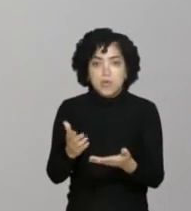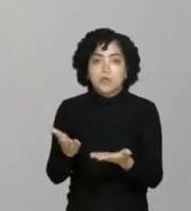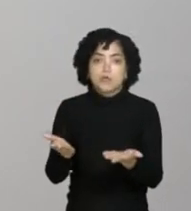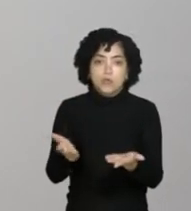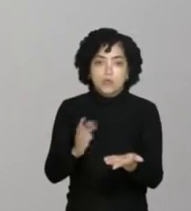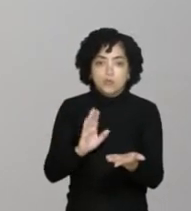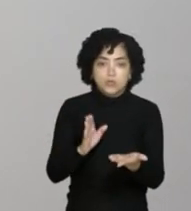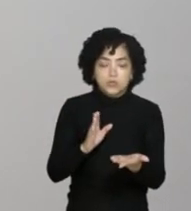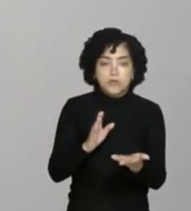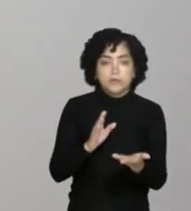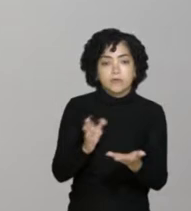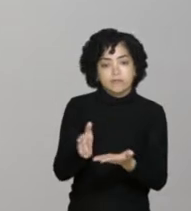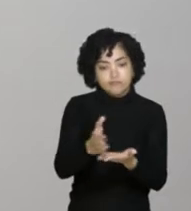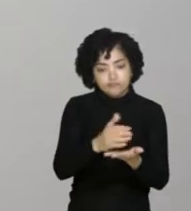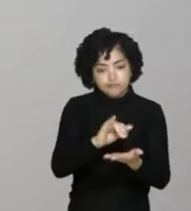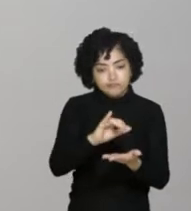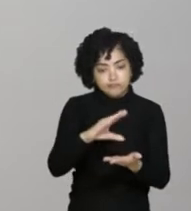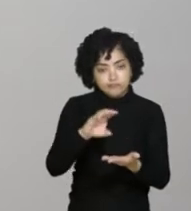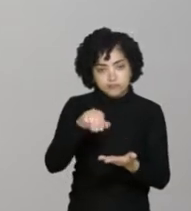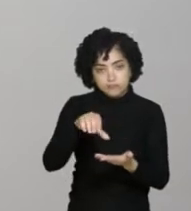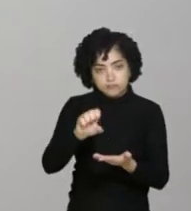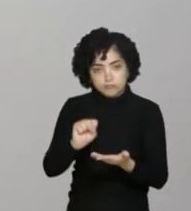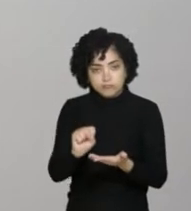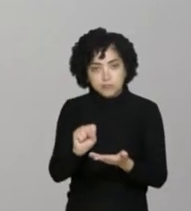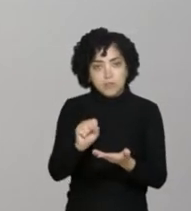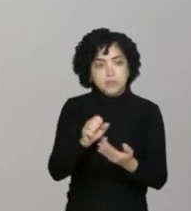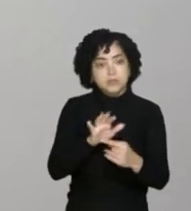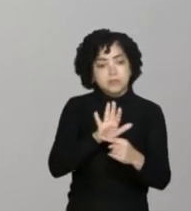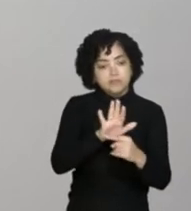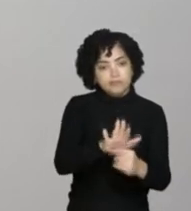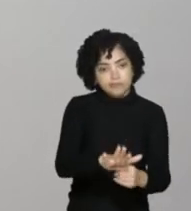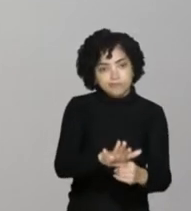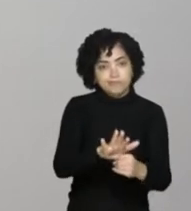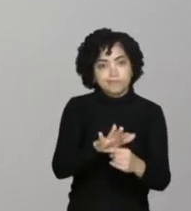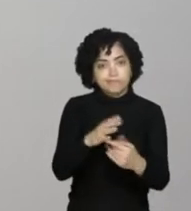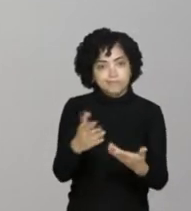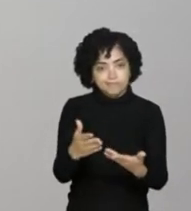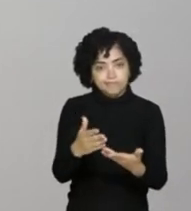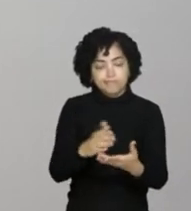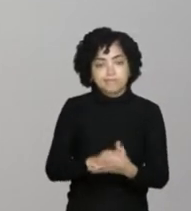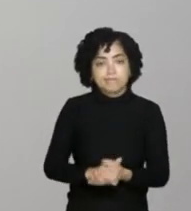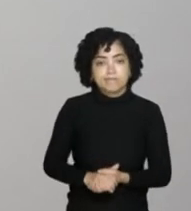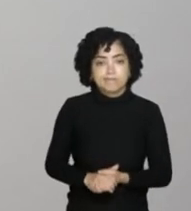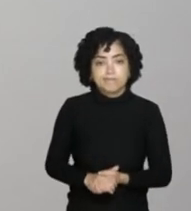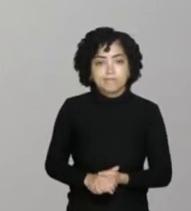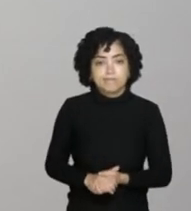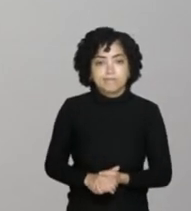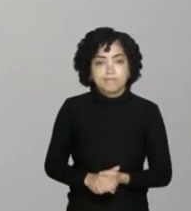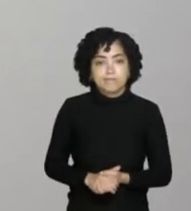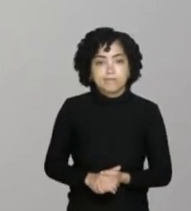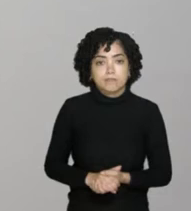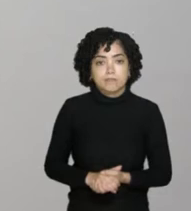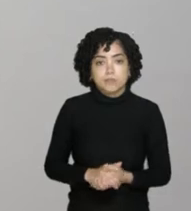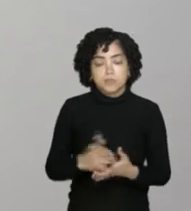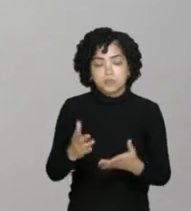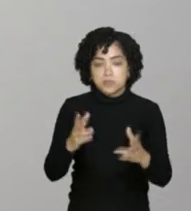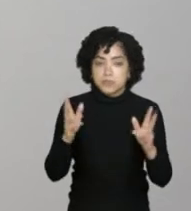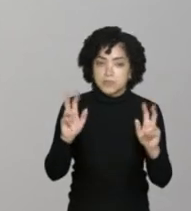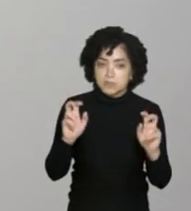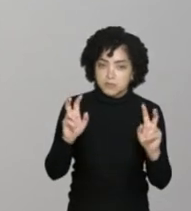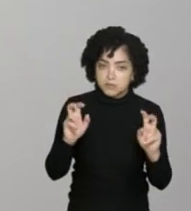no Estado, né, para a gente ter esse benefício a essas nossas comunidades. Seria isso, a gente teria mais assunto aí, agradecer